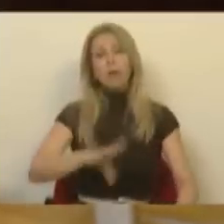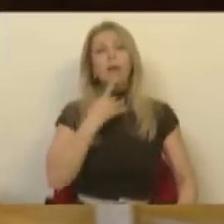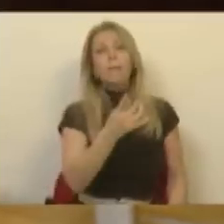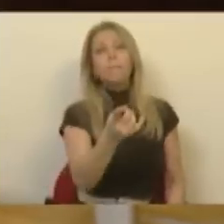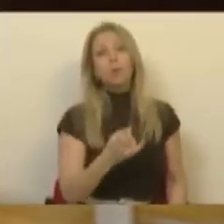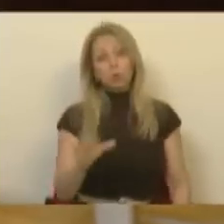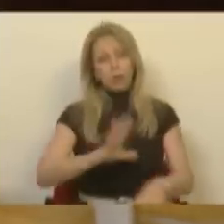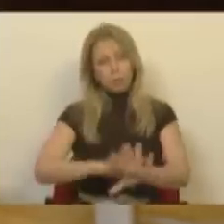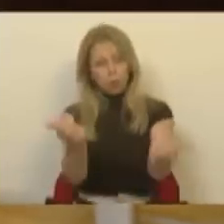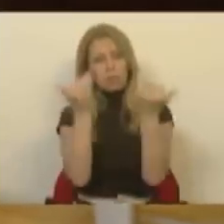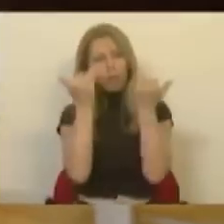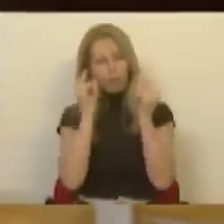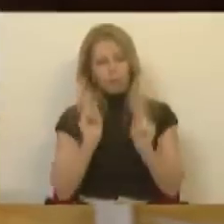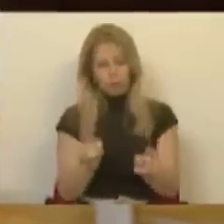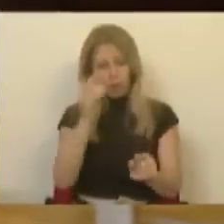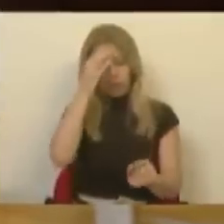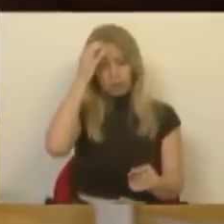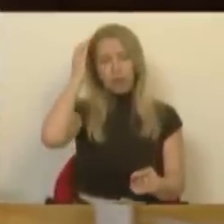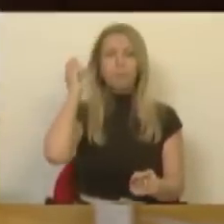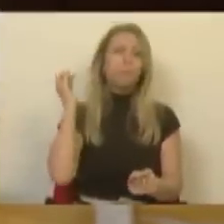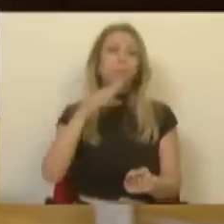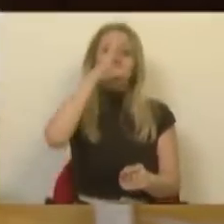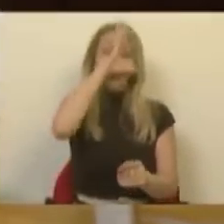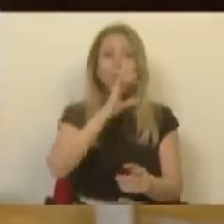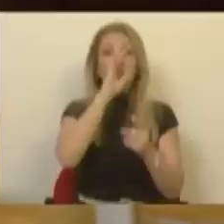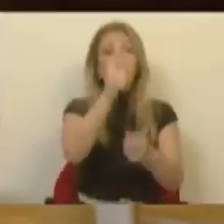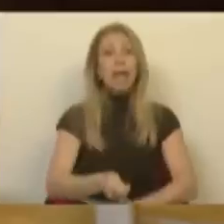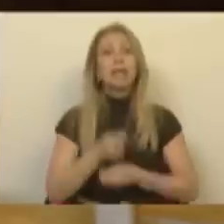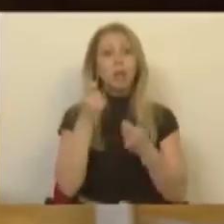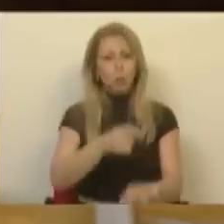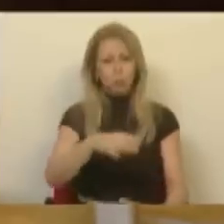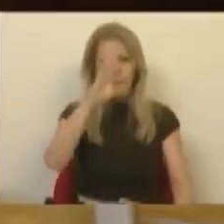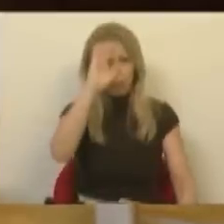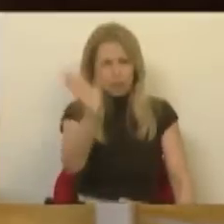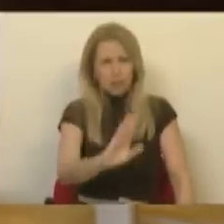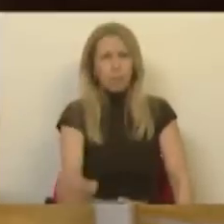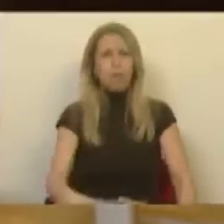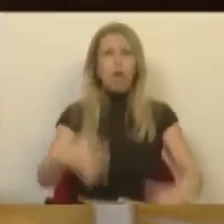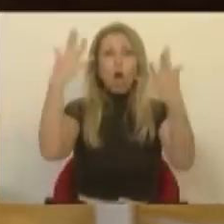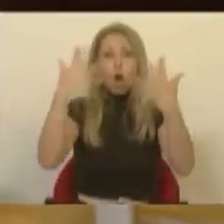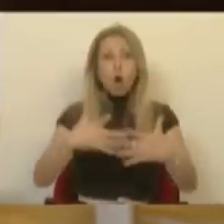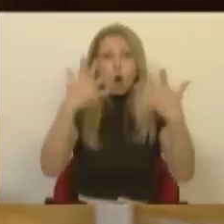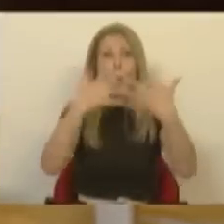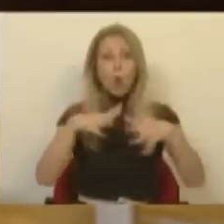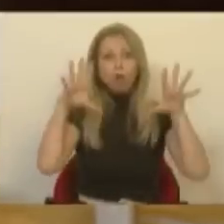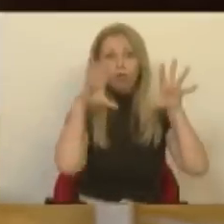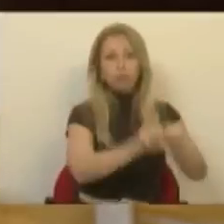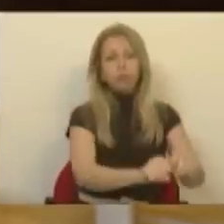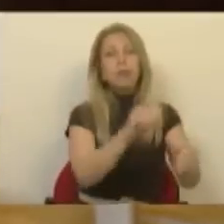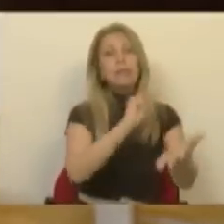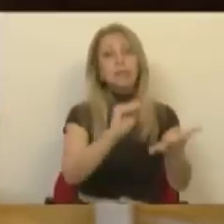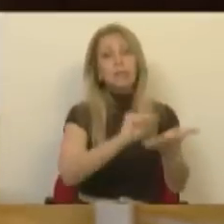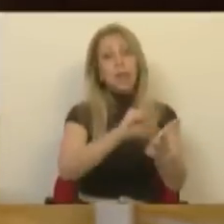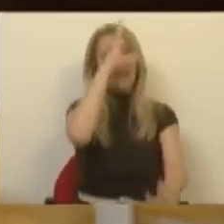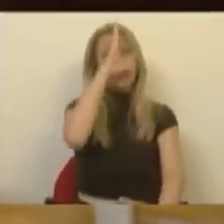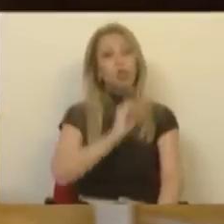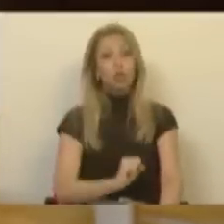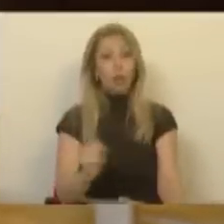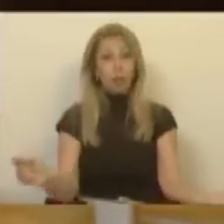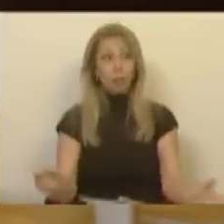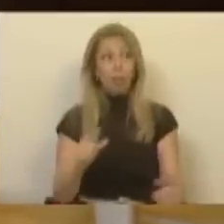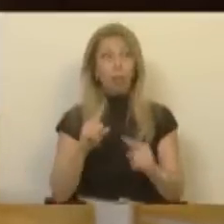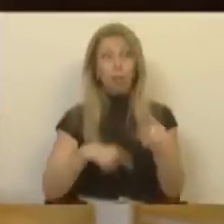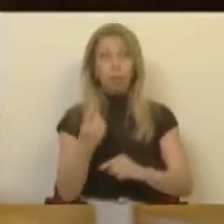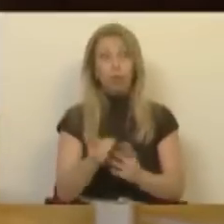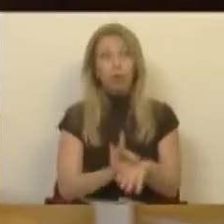sobre esta notícia a ministra da Agricultura sabia das contas avistadas da Secretária do Estado que acabou por ser